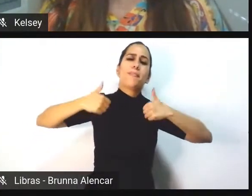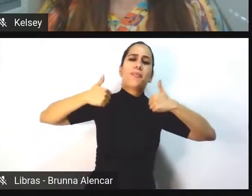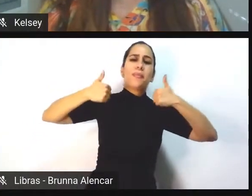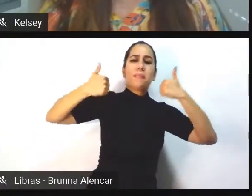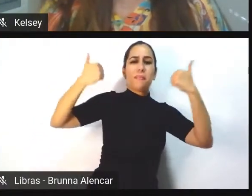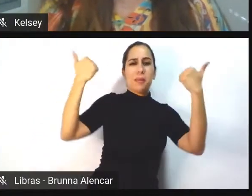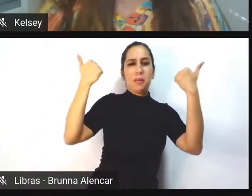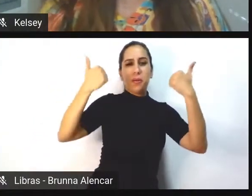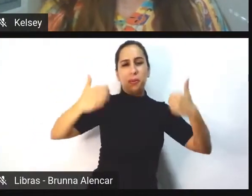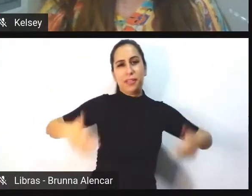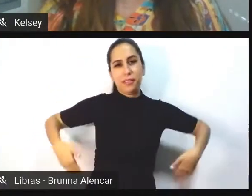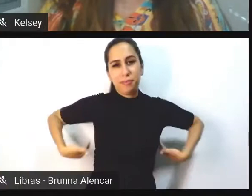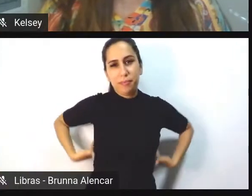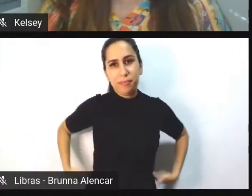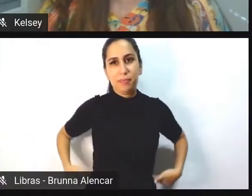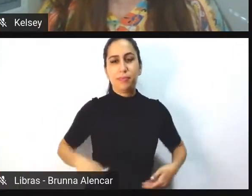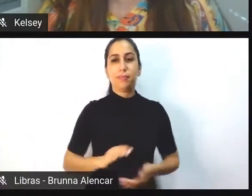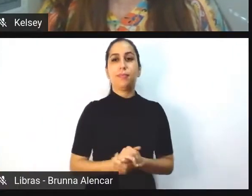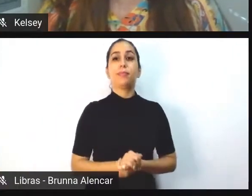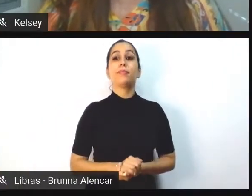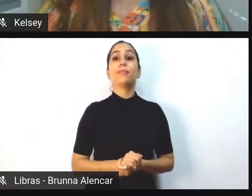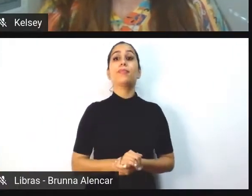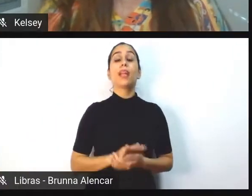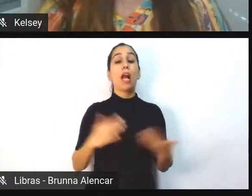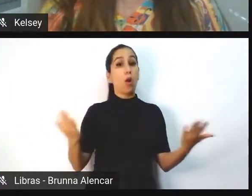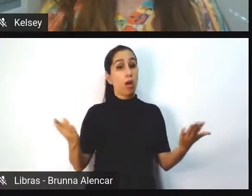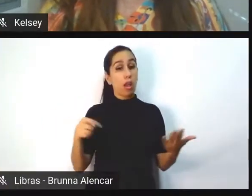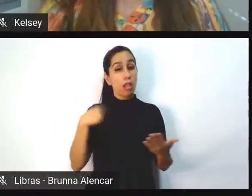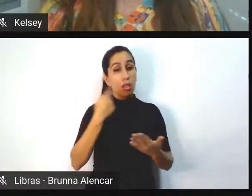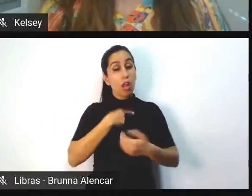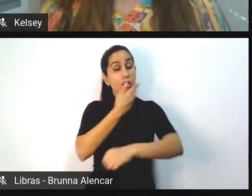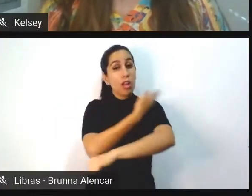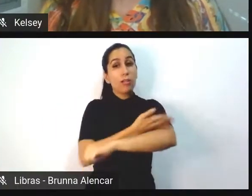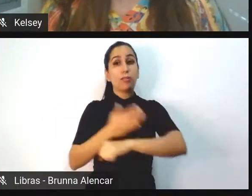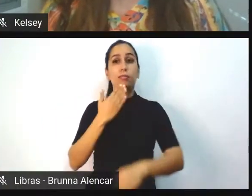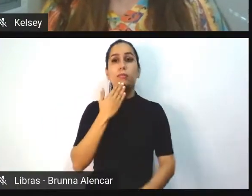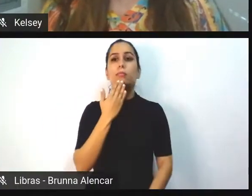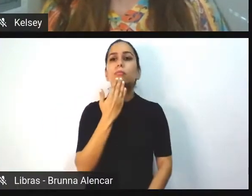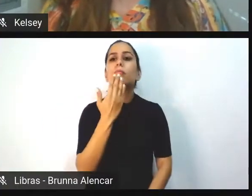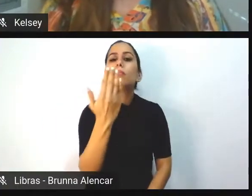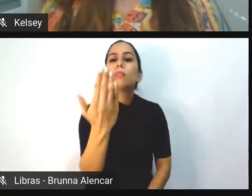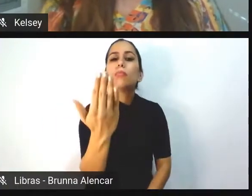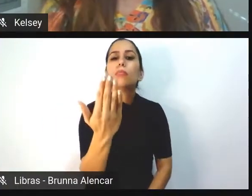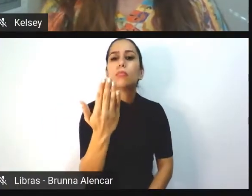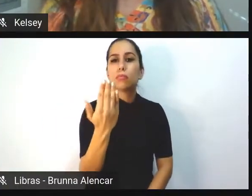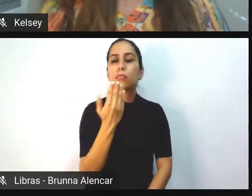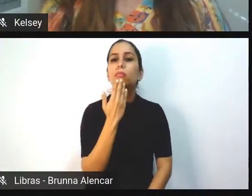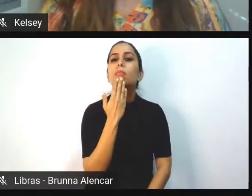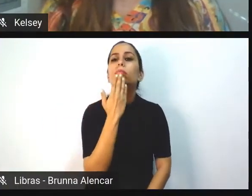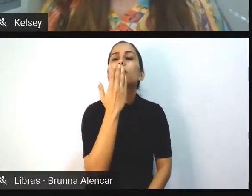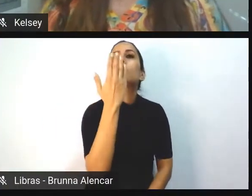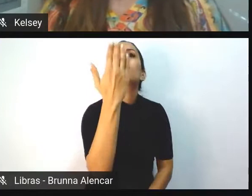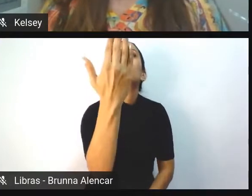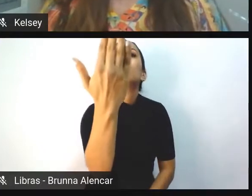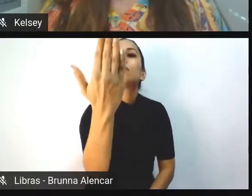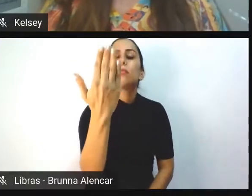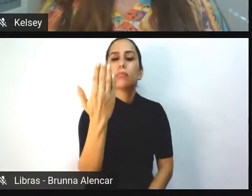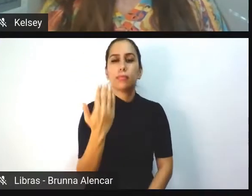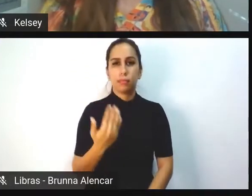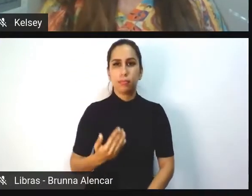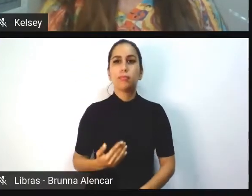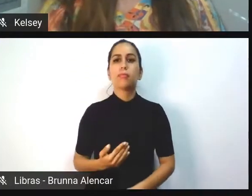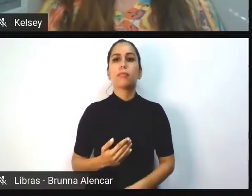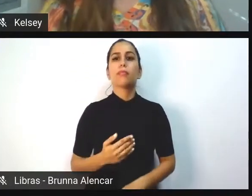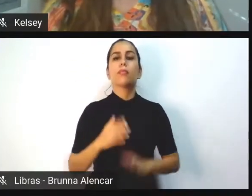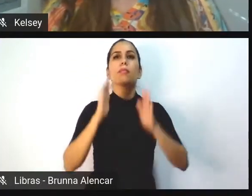para cervical, como a gente tem uma tendência a ficar com a cabeça muito anteriorizada,